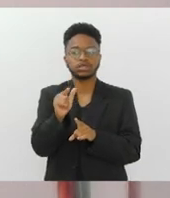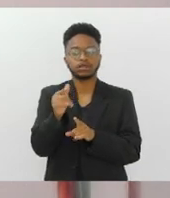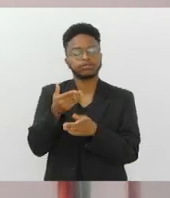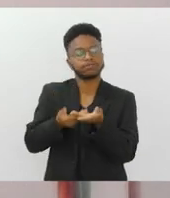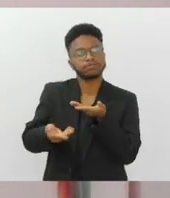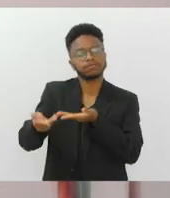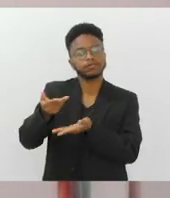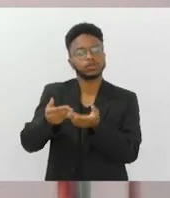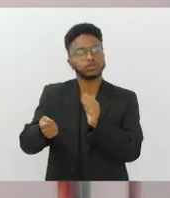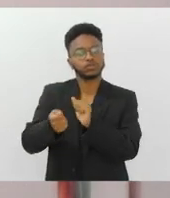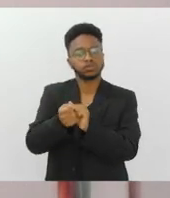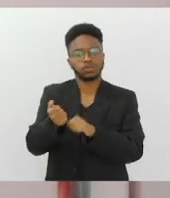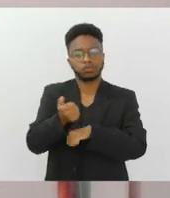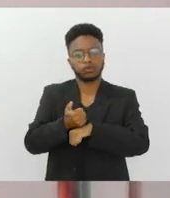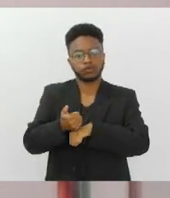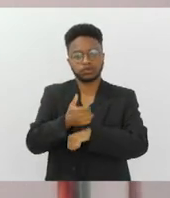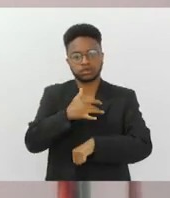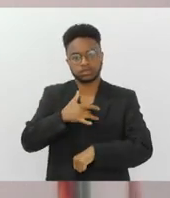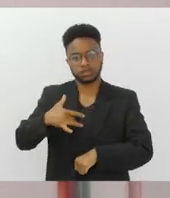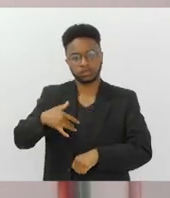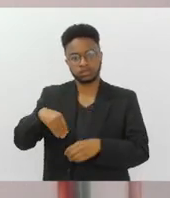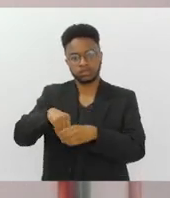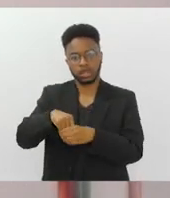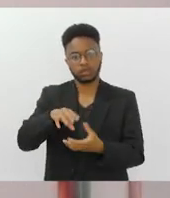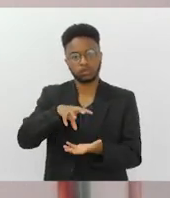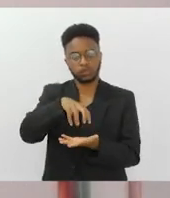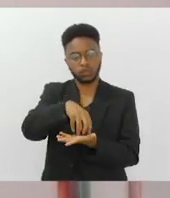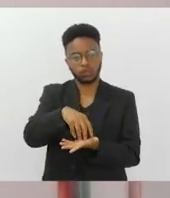de saúde das unidades